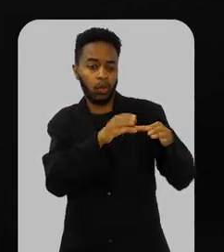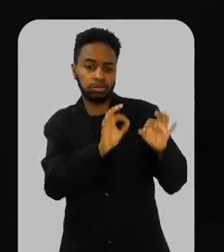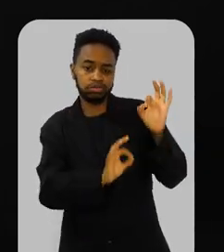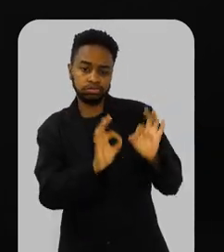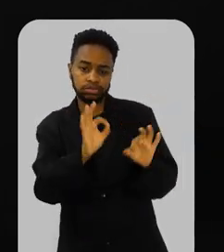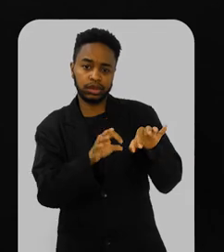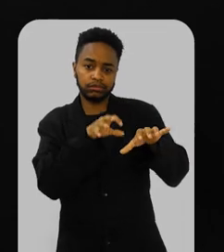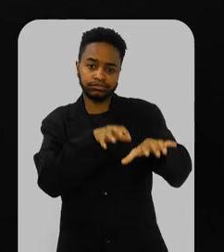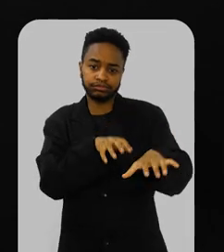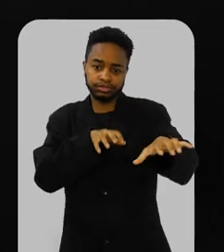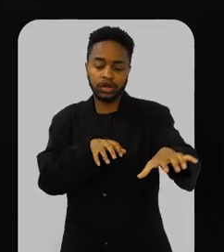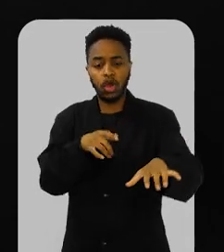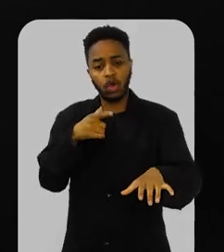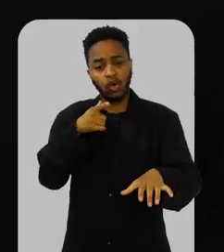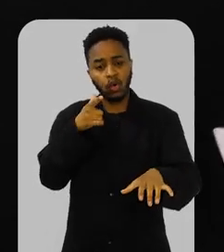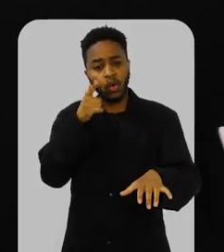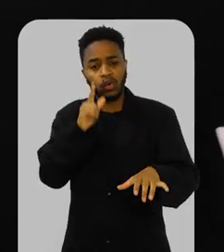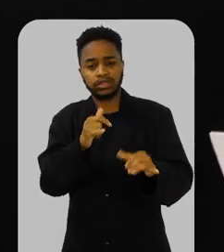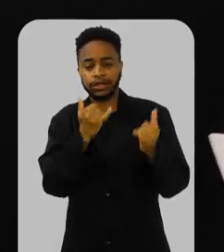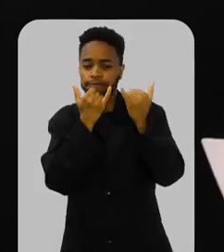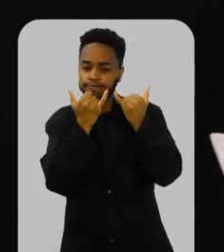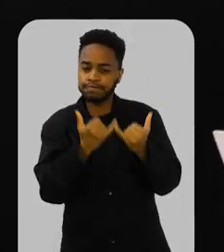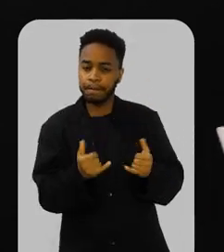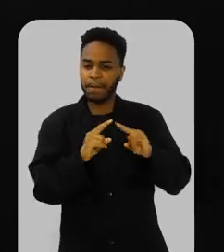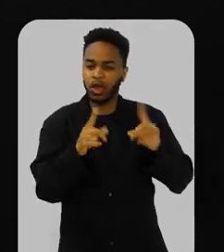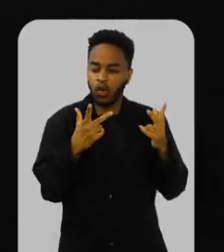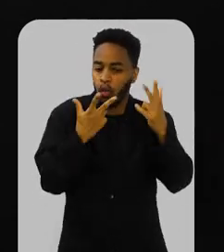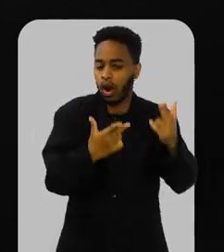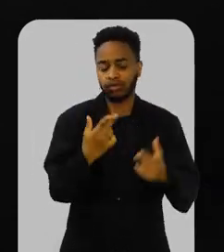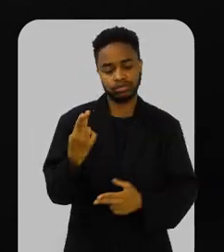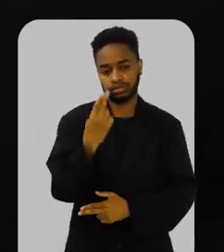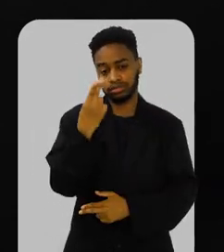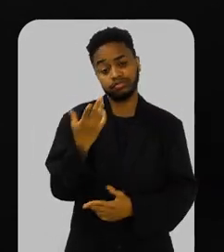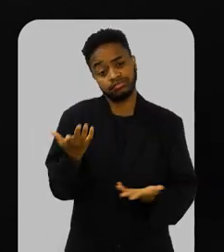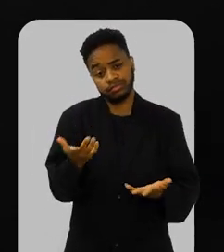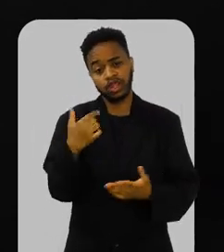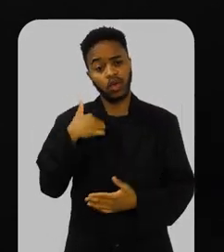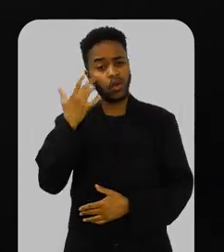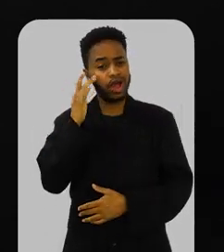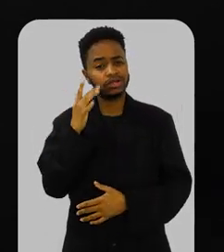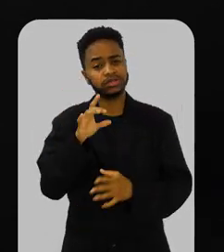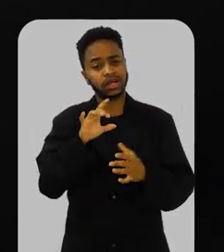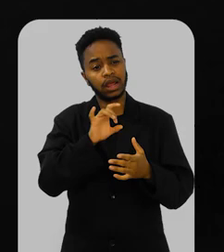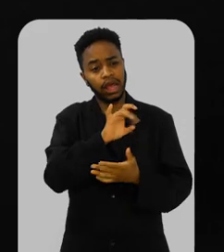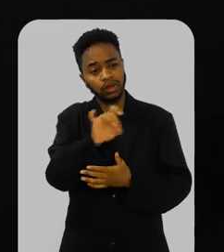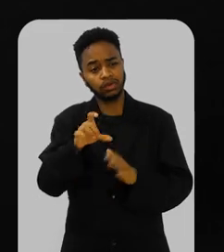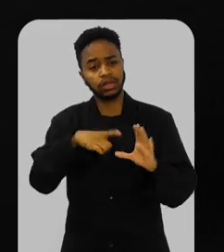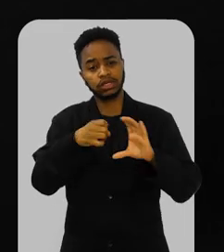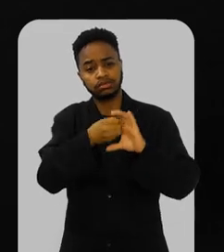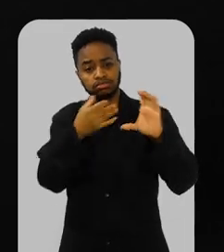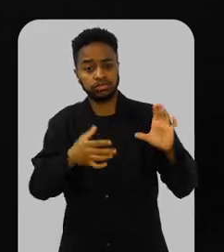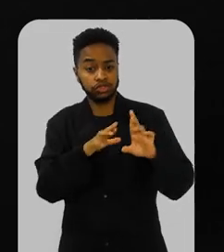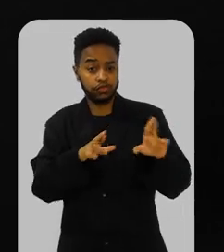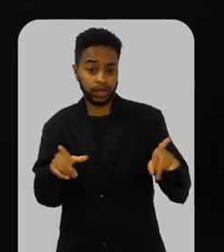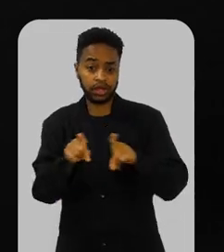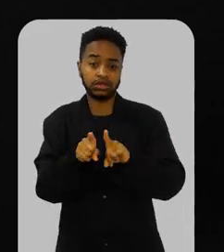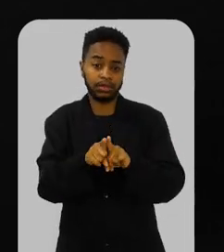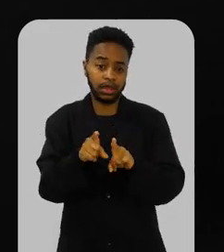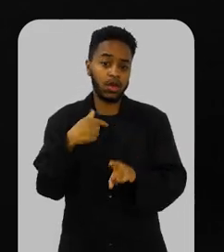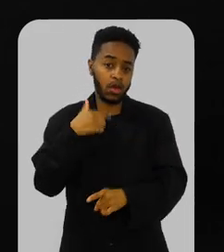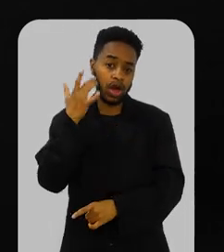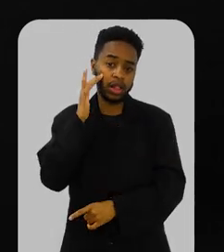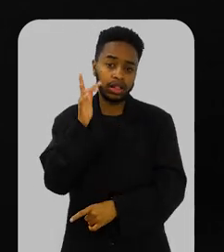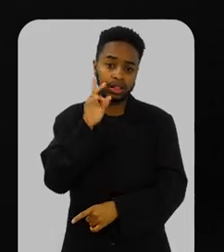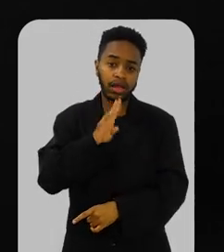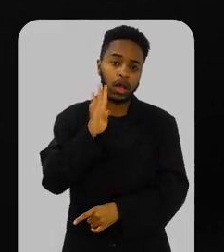alguma coisa a gente consegue se aproximar do que Parintins faz. Mas acho que cada um com o seu também, é o bacana de você